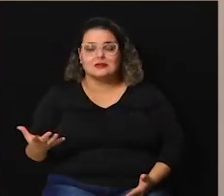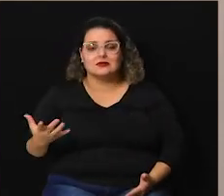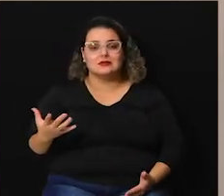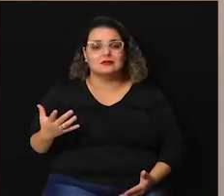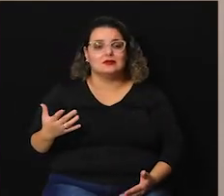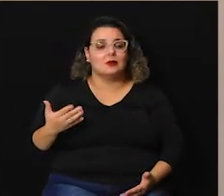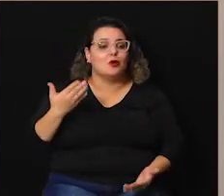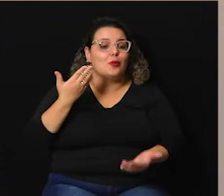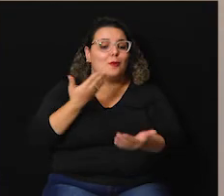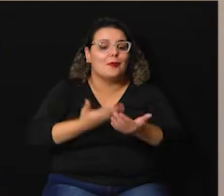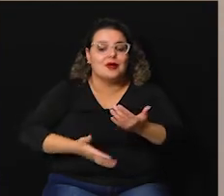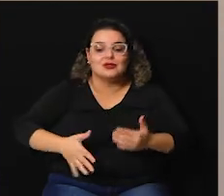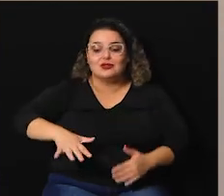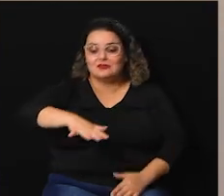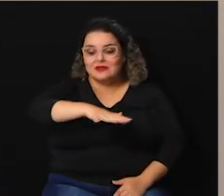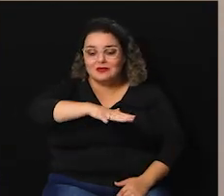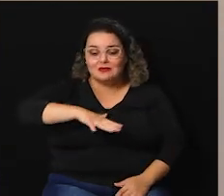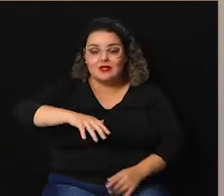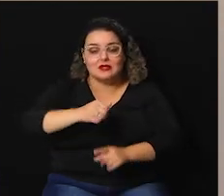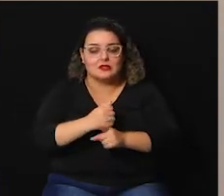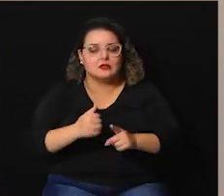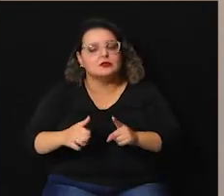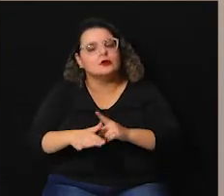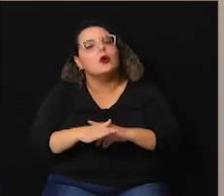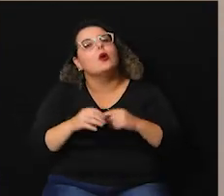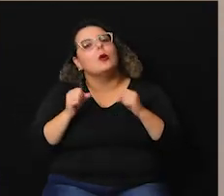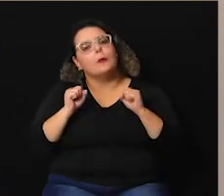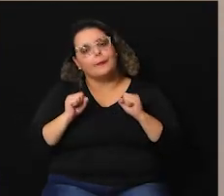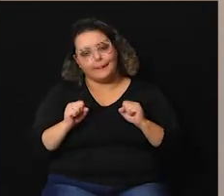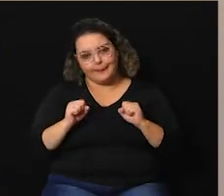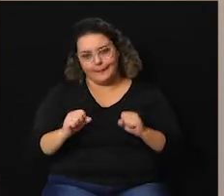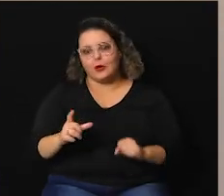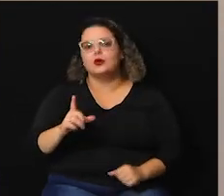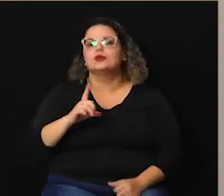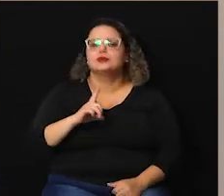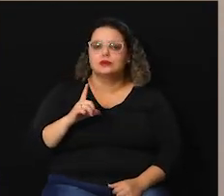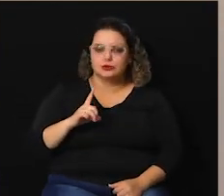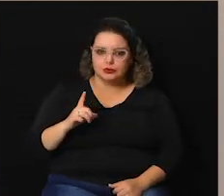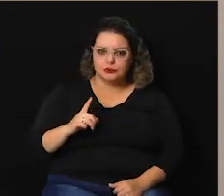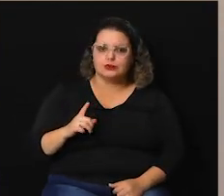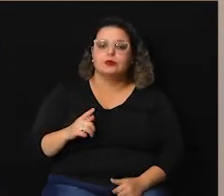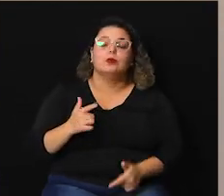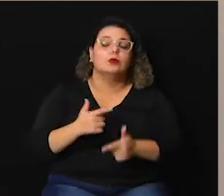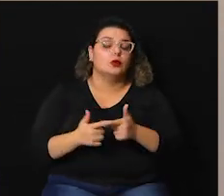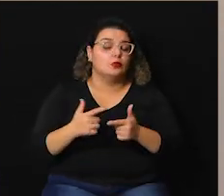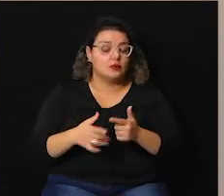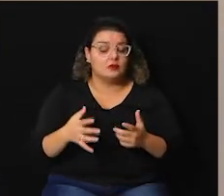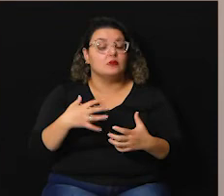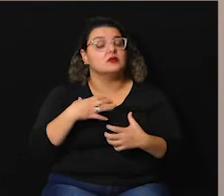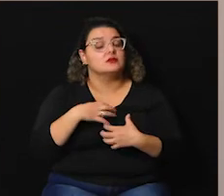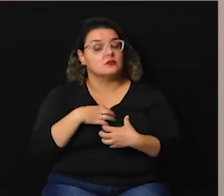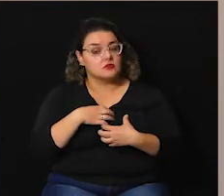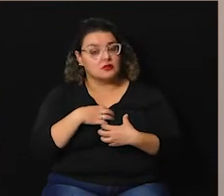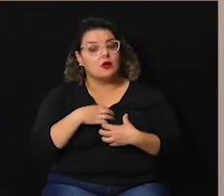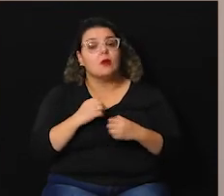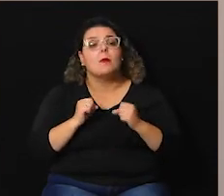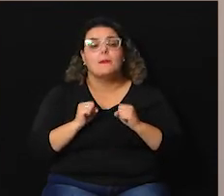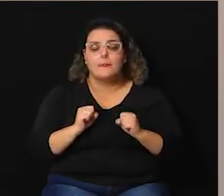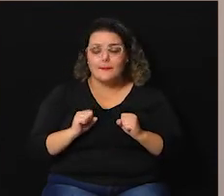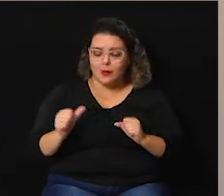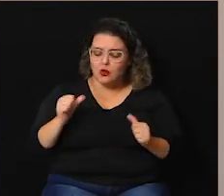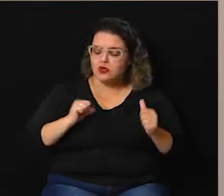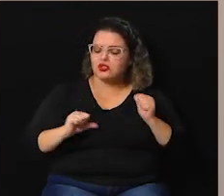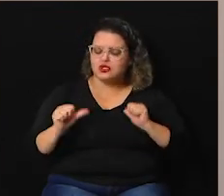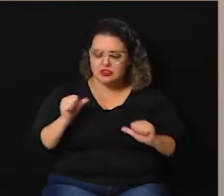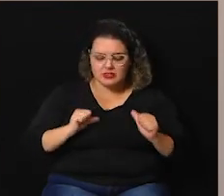minha ambiência social, isto pode gerar danos emocionais, pode gerar